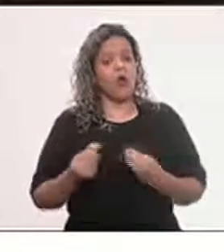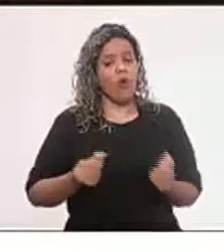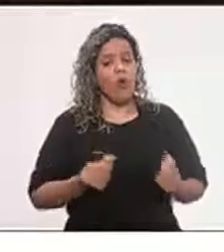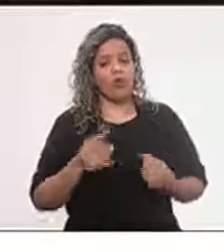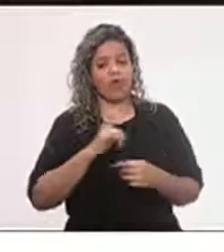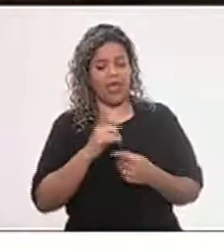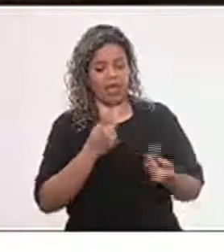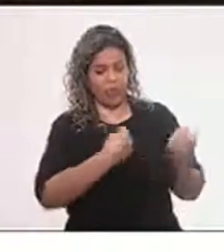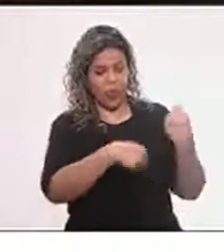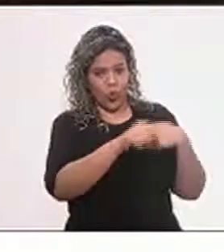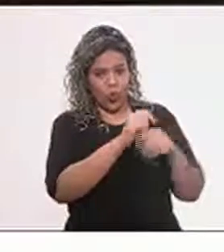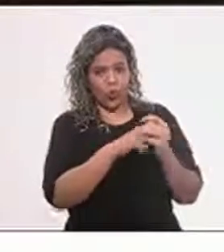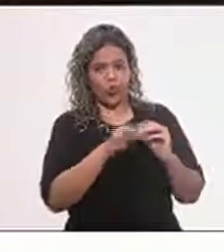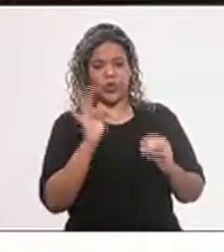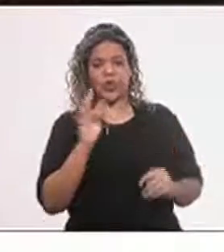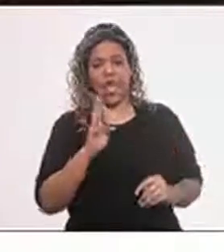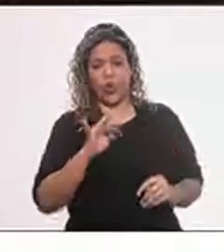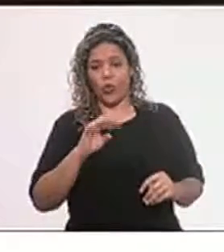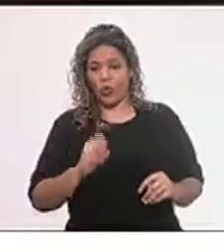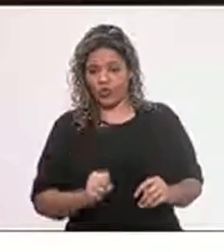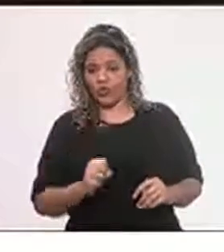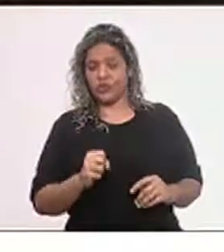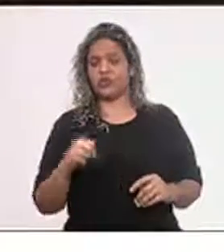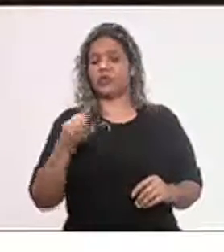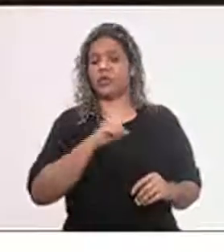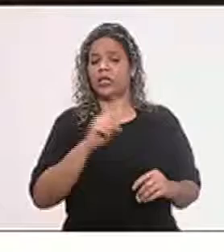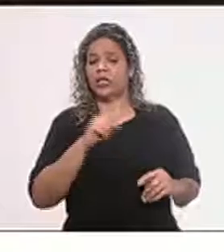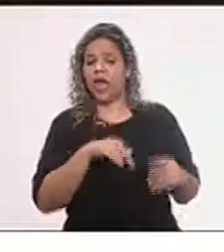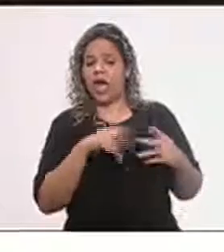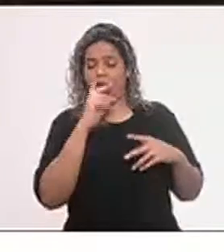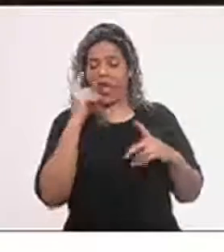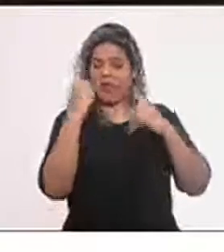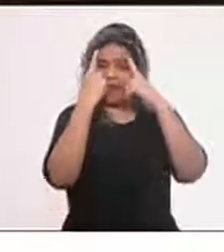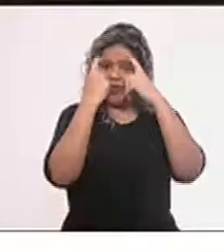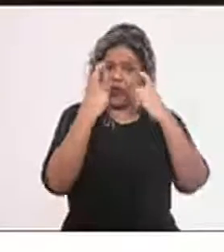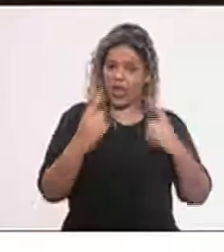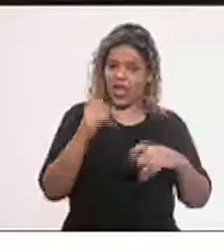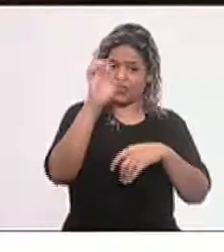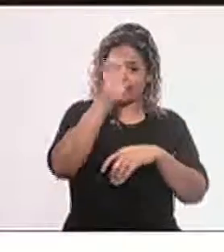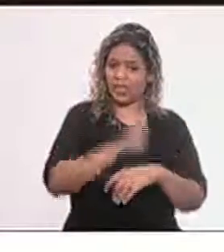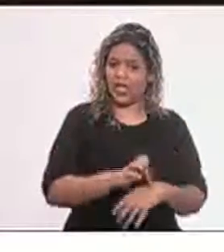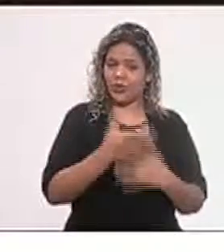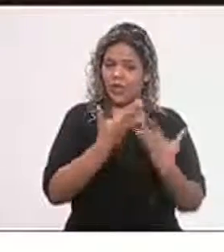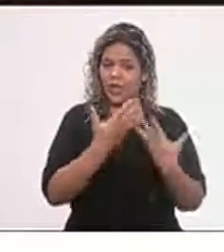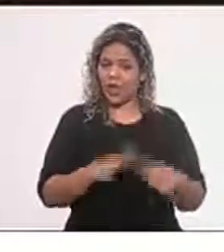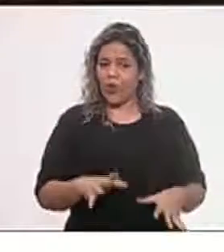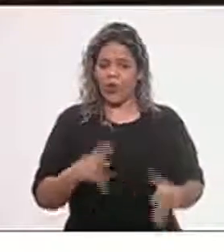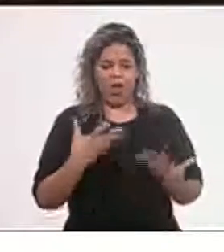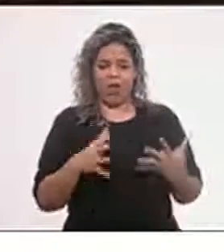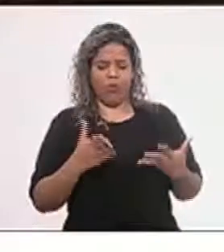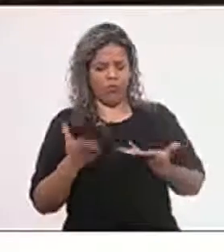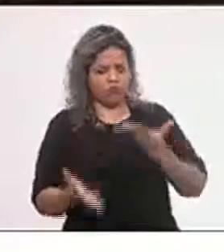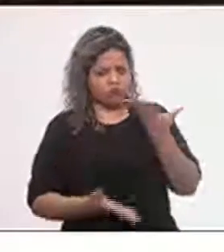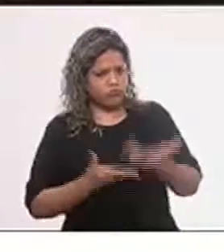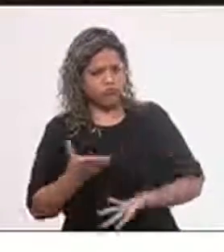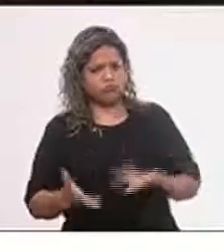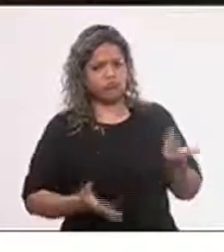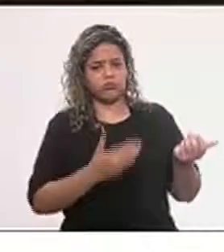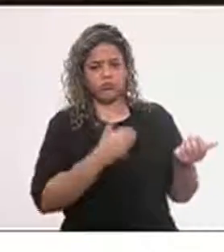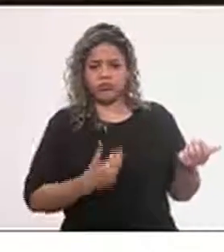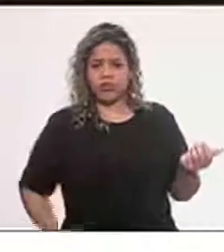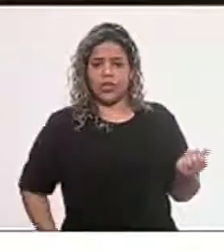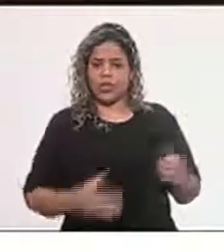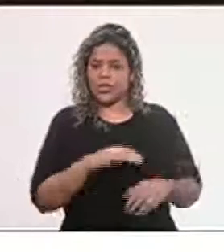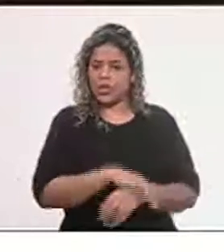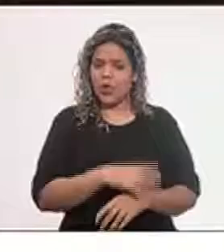o lucro da Taurus, costura-se a sanha violência de um Estado que não quer dar conta de uma política pública de